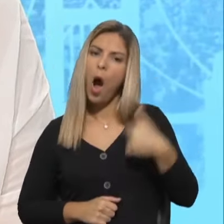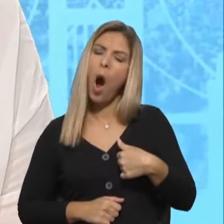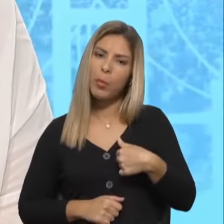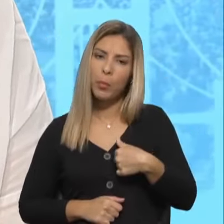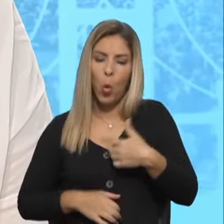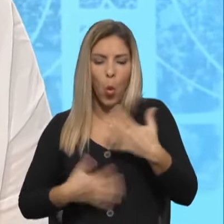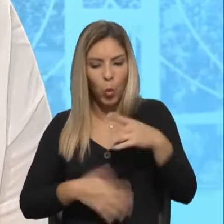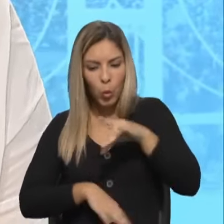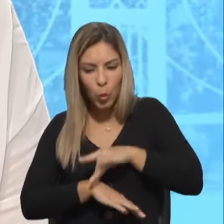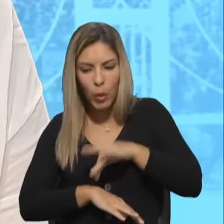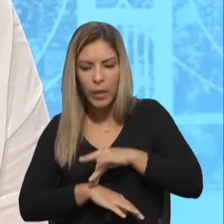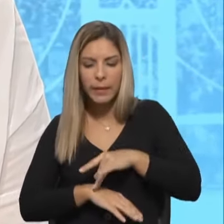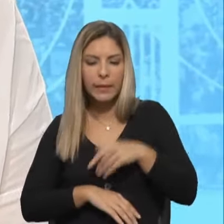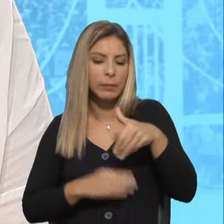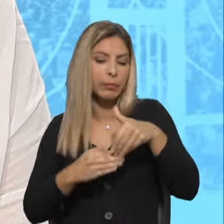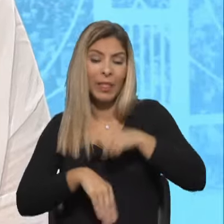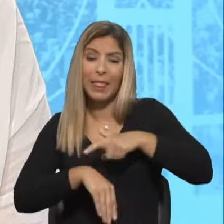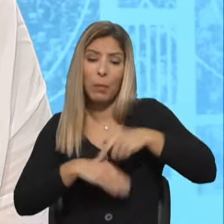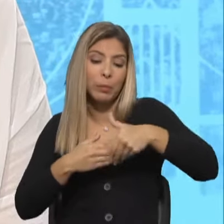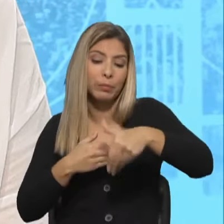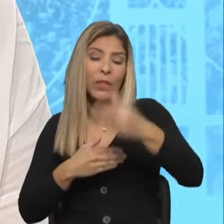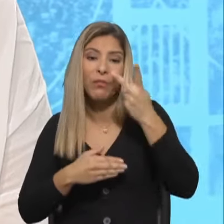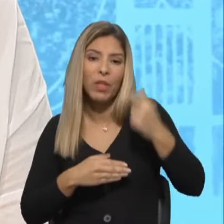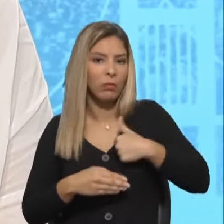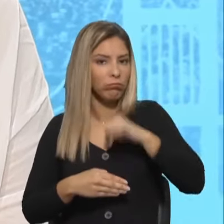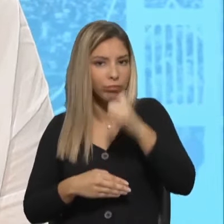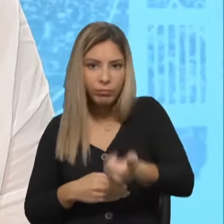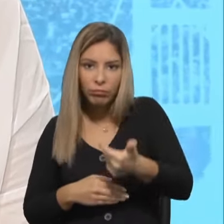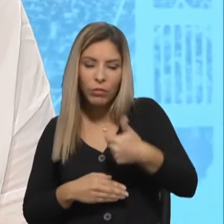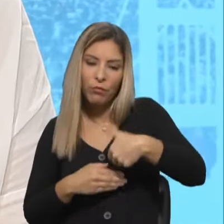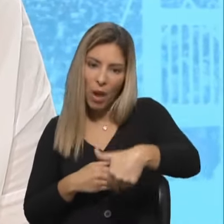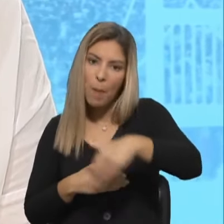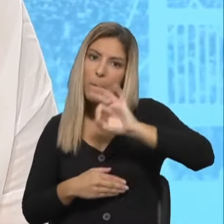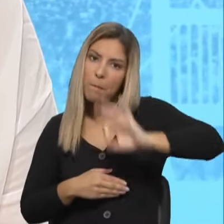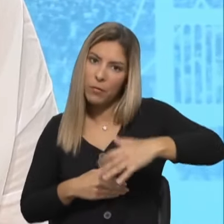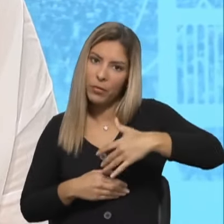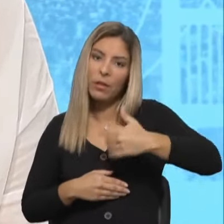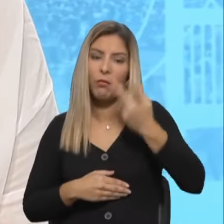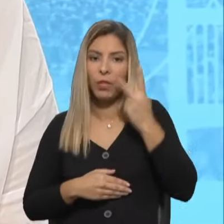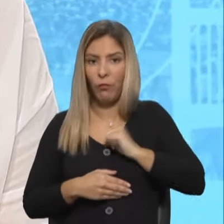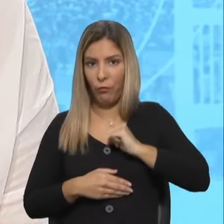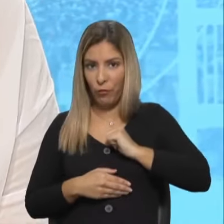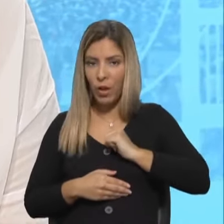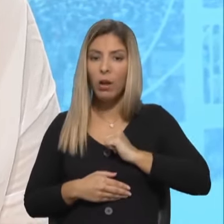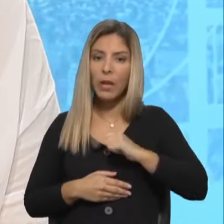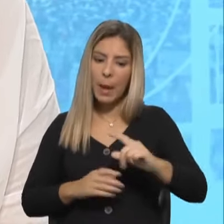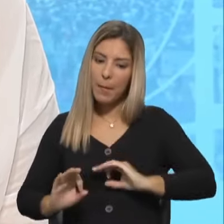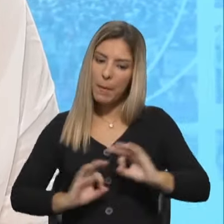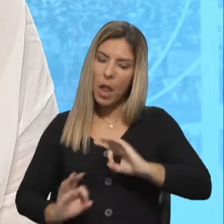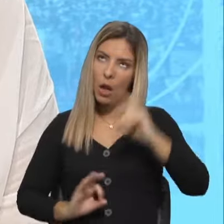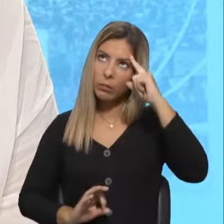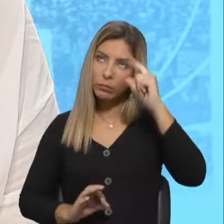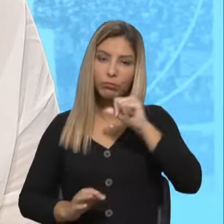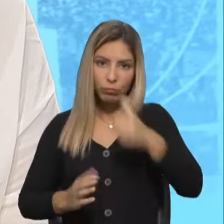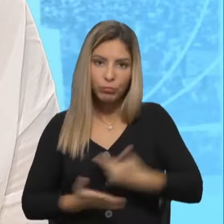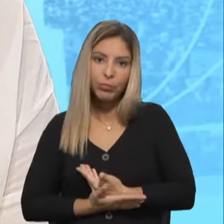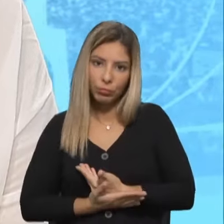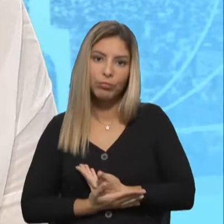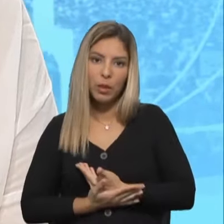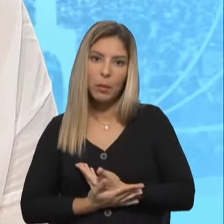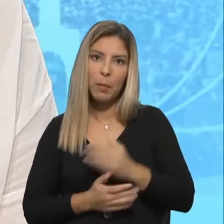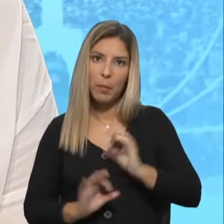de que não me resta muito mais tempo e portanto H esse luto preparatório e sim deve-se trabalhar nestas duas dimensões